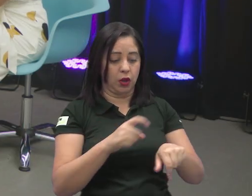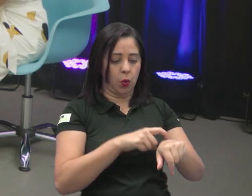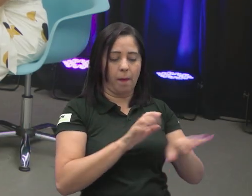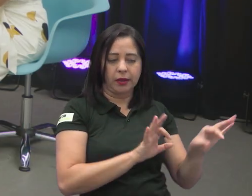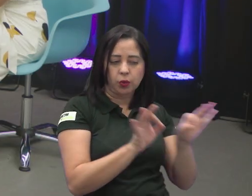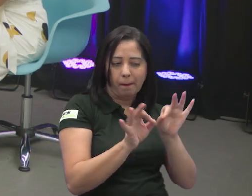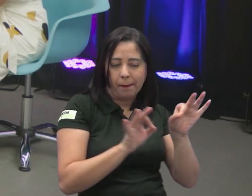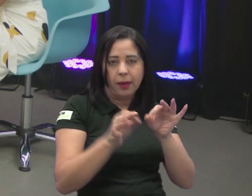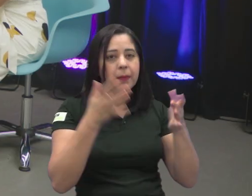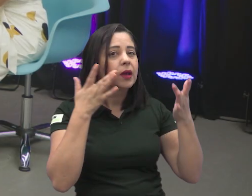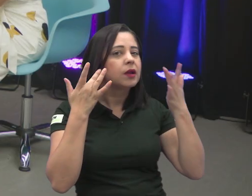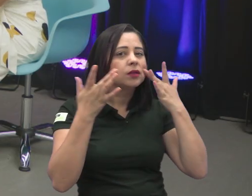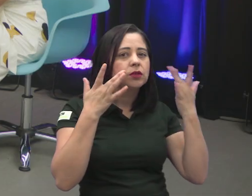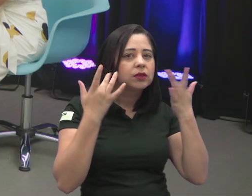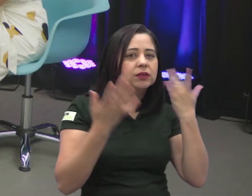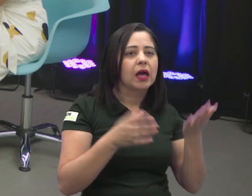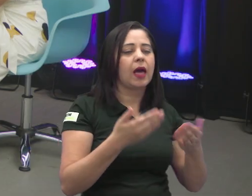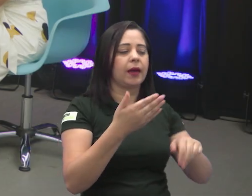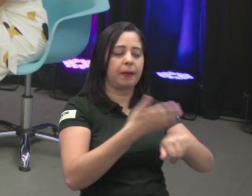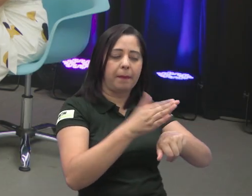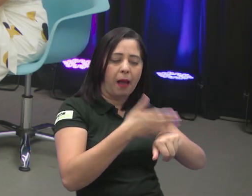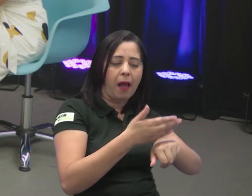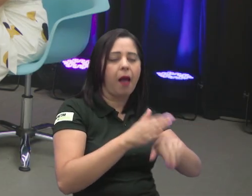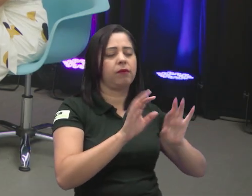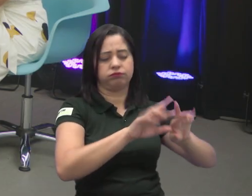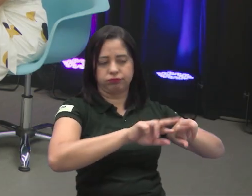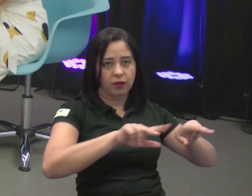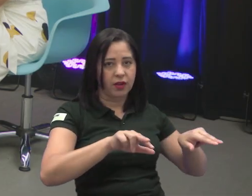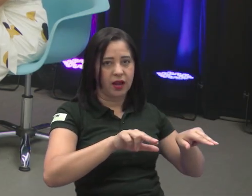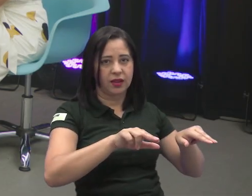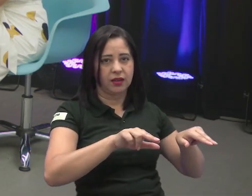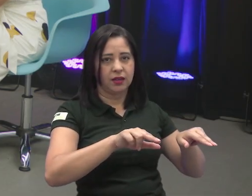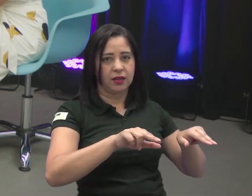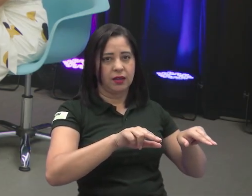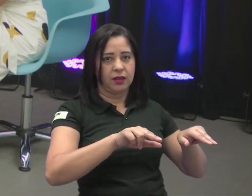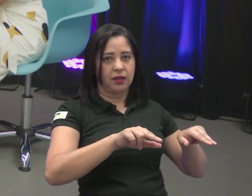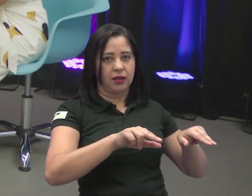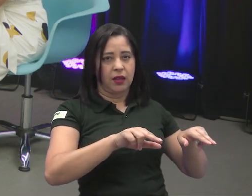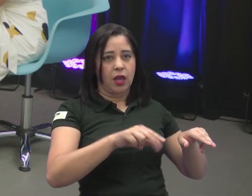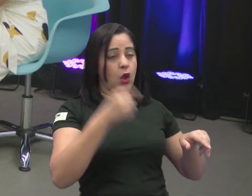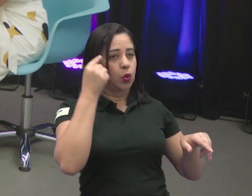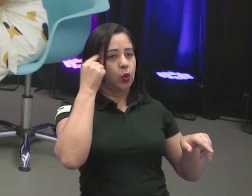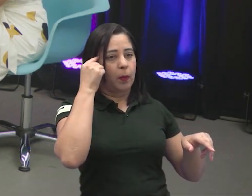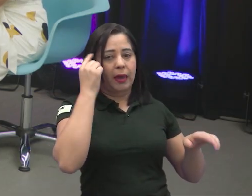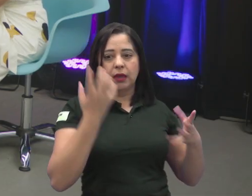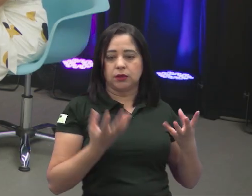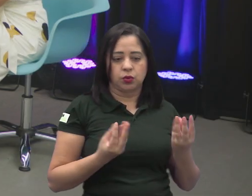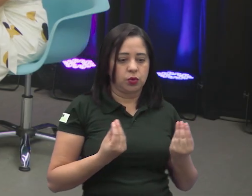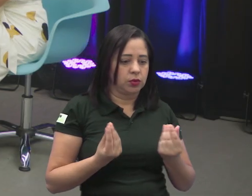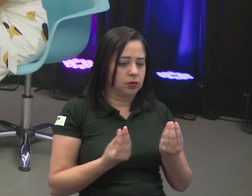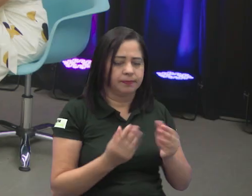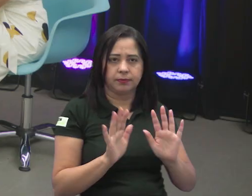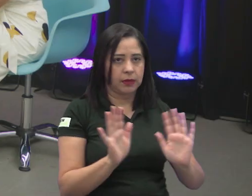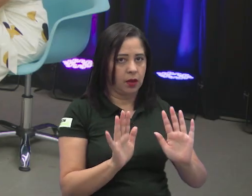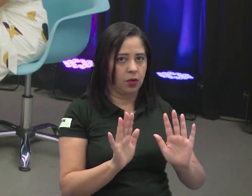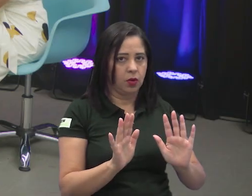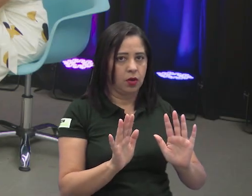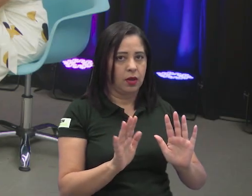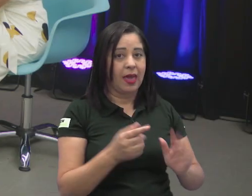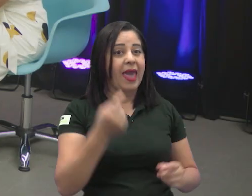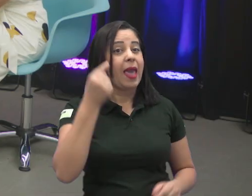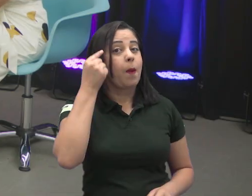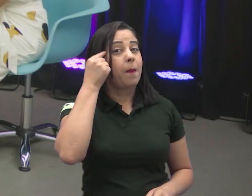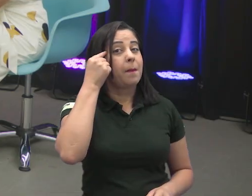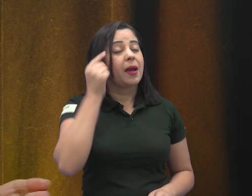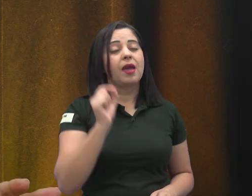preparando a peça, todos os estudos que faz, os ensaios e tudo mais, a gente não pensa em despertar, vou despertar isso, aquilo, não pensa isso. A gente